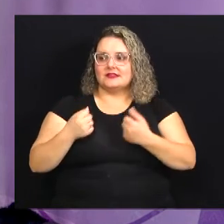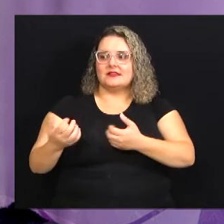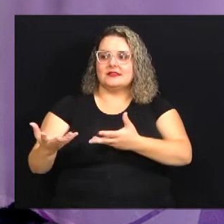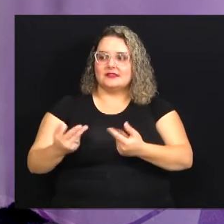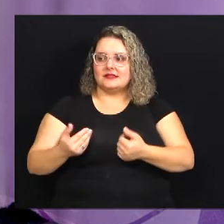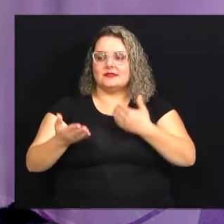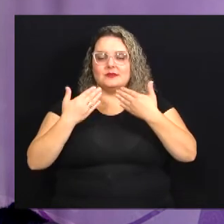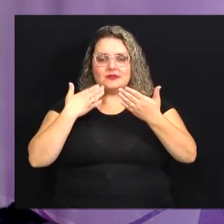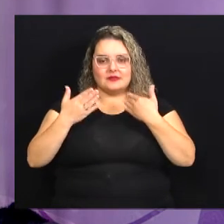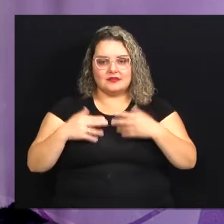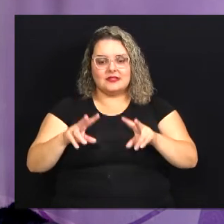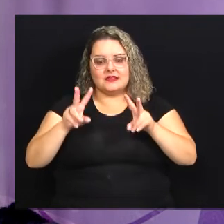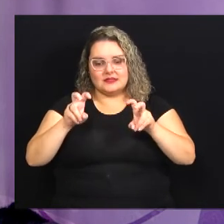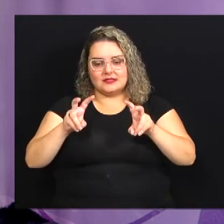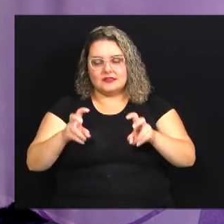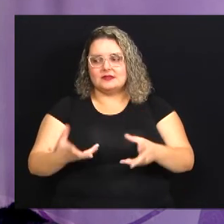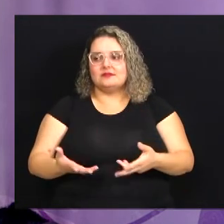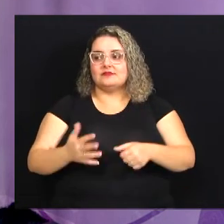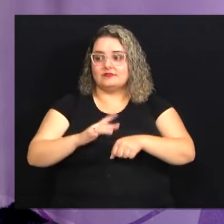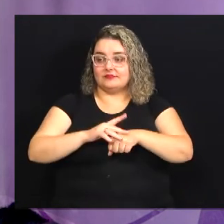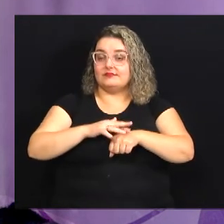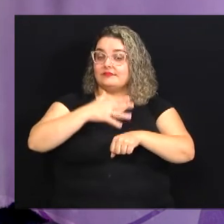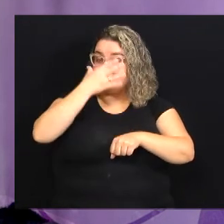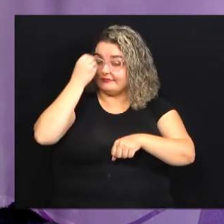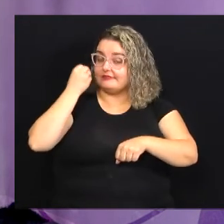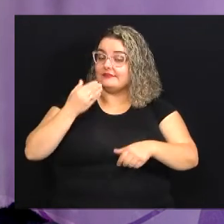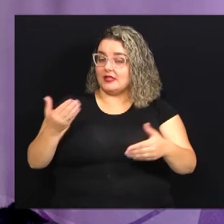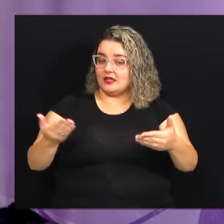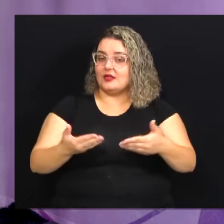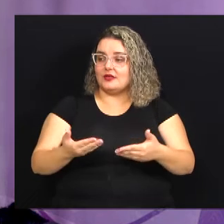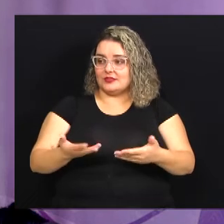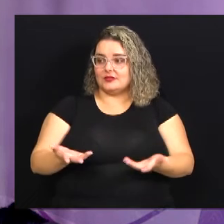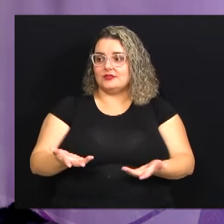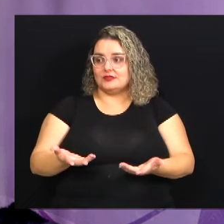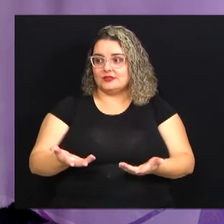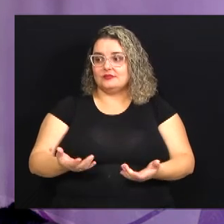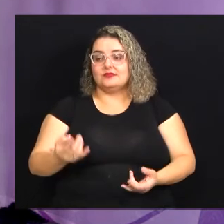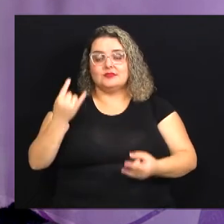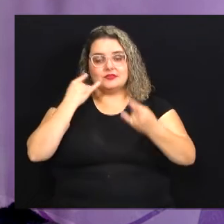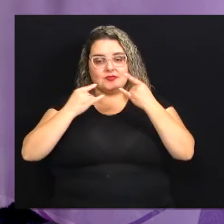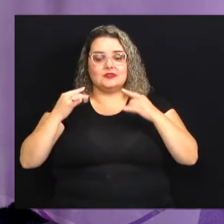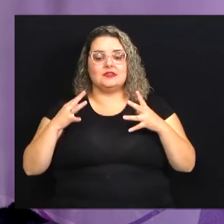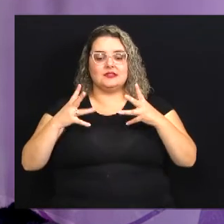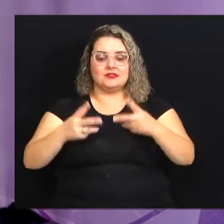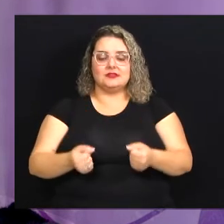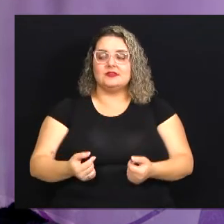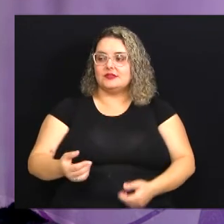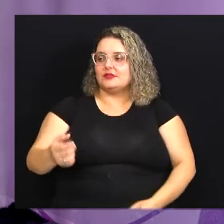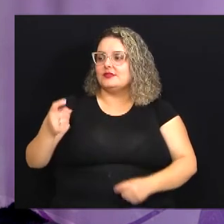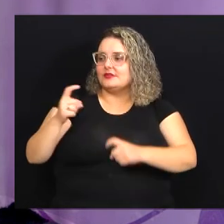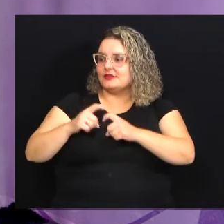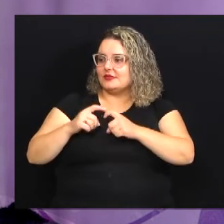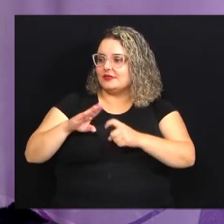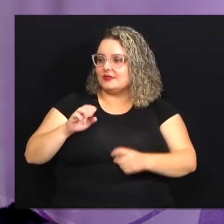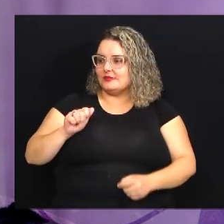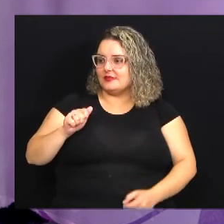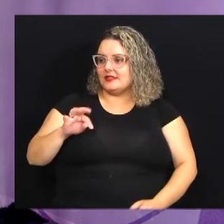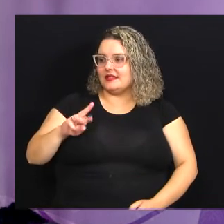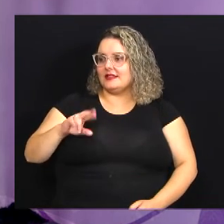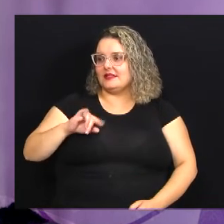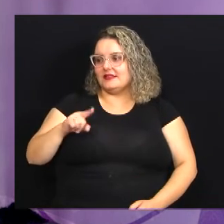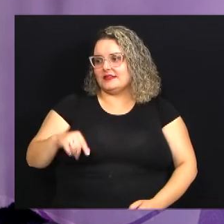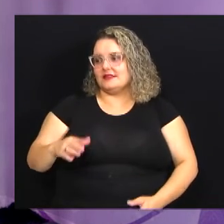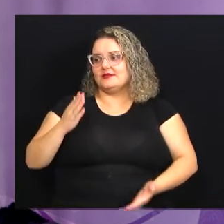Aceitou o nosso convite para falar sobre esse tema que eu acredito que seja hoje em dia, né, de interesse geral, né? Doutora Beatriz,